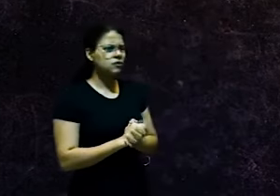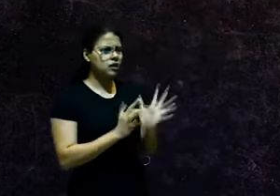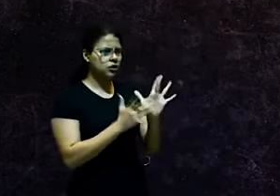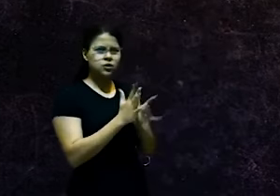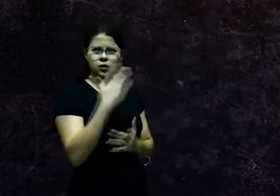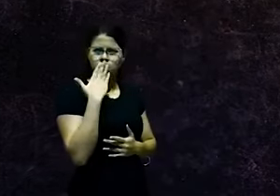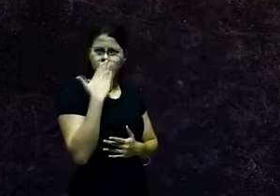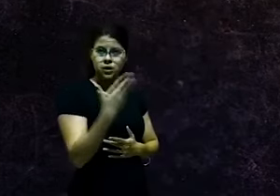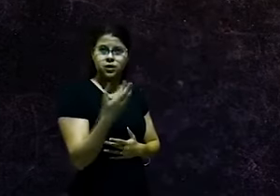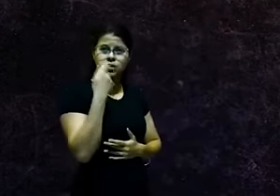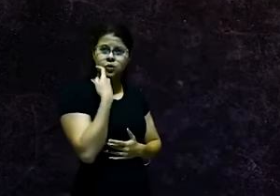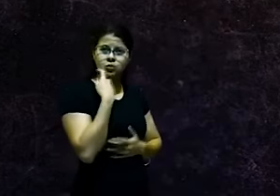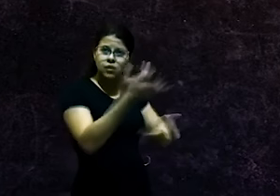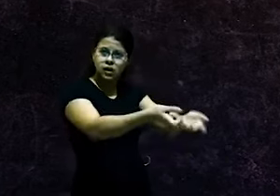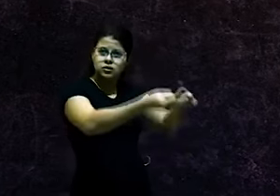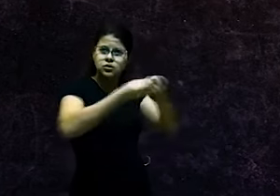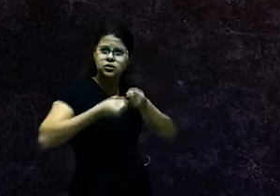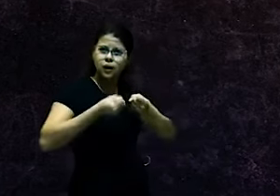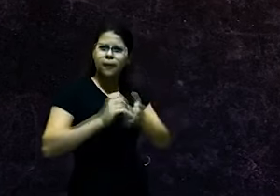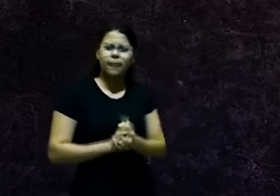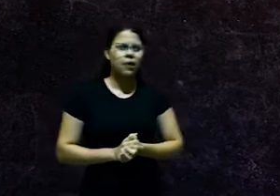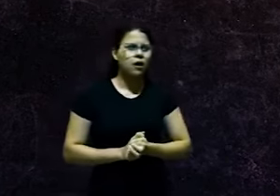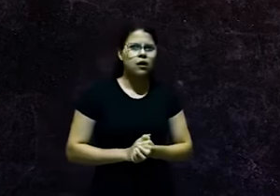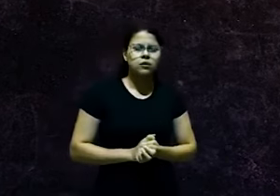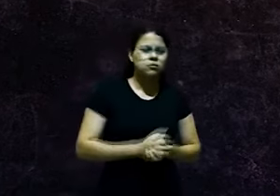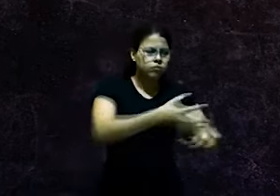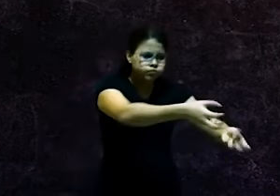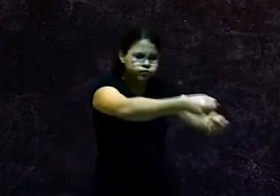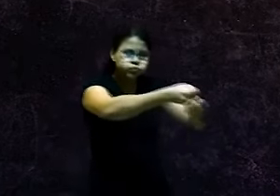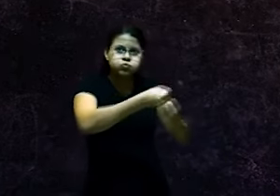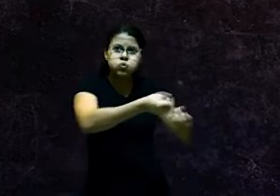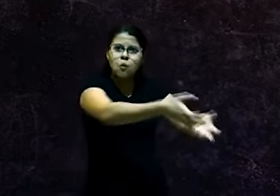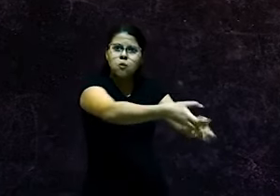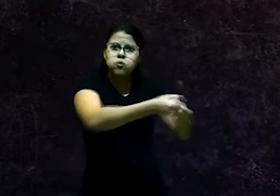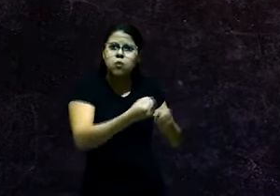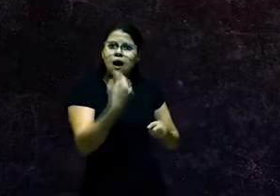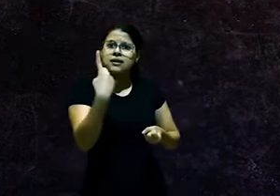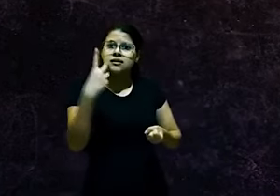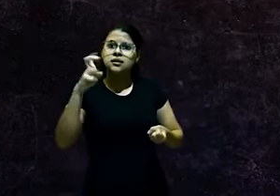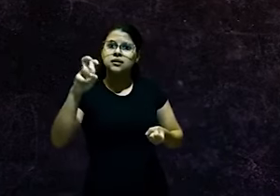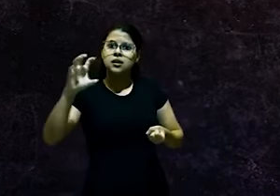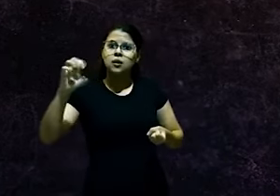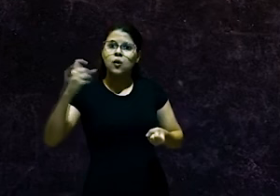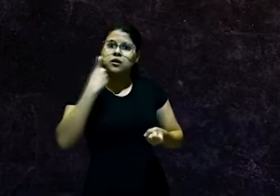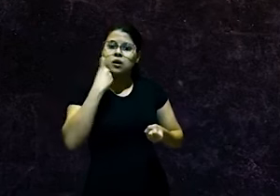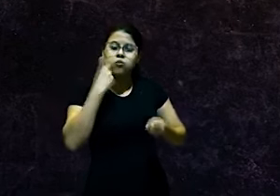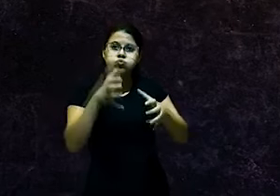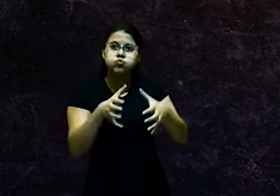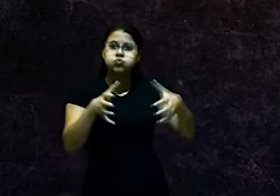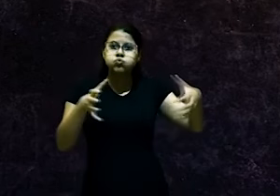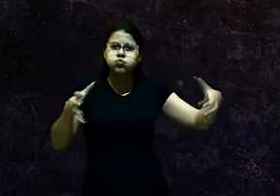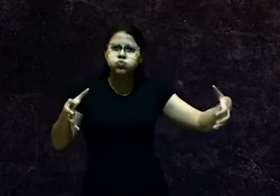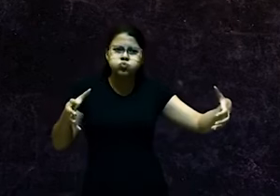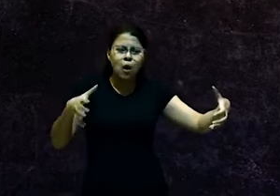arrastou a rede pra terra a rede estava cheia com 150 grandes peixes mesmo sendo